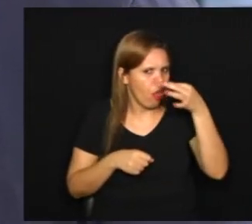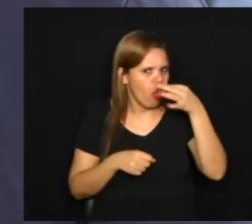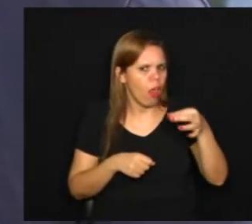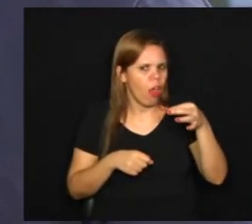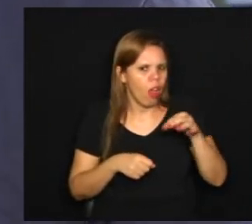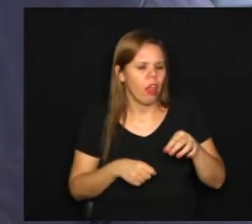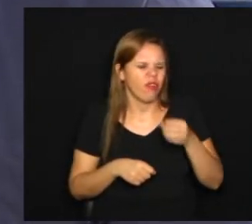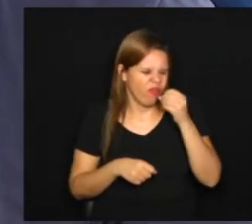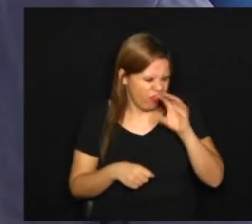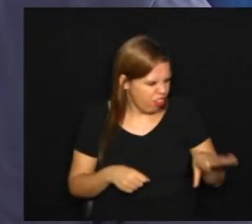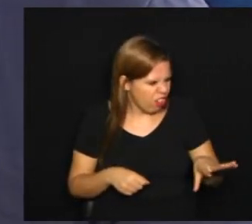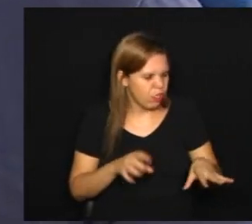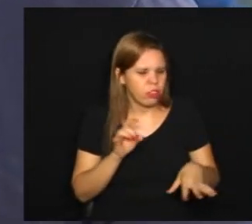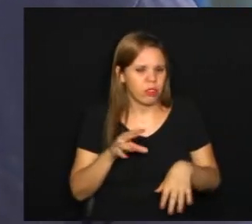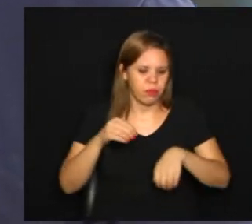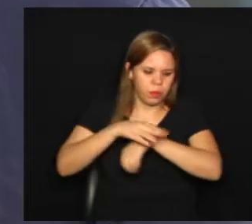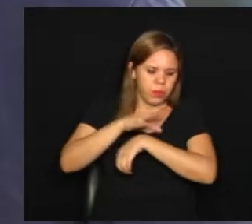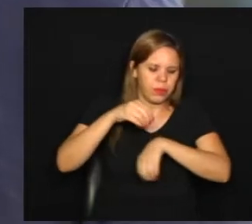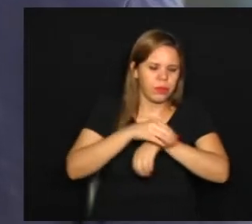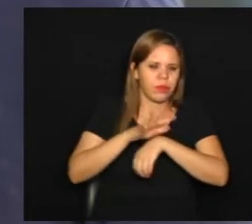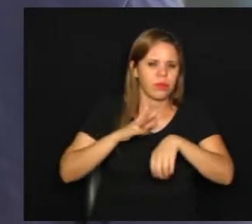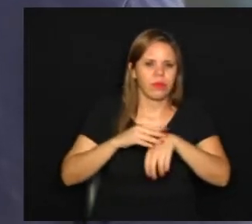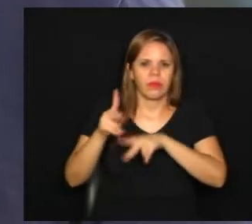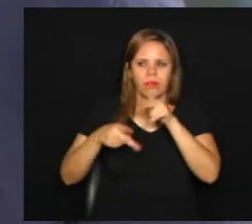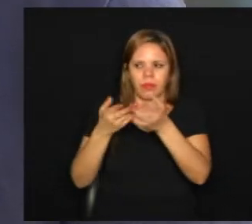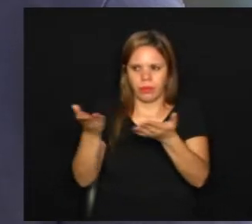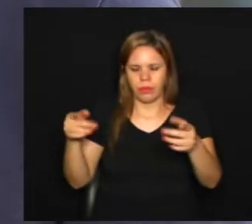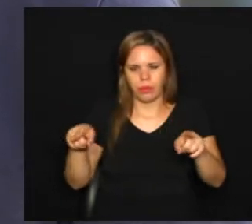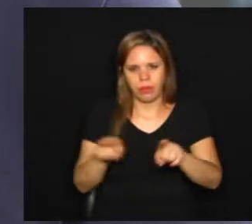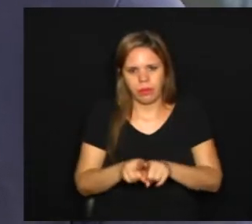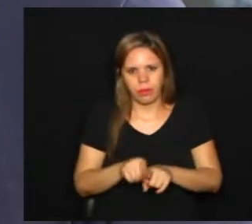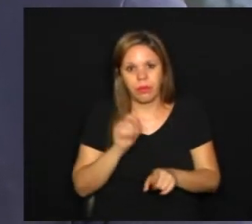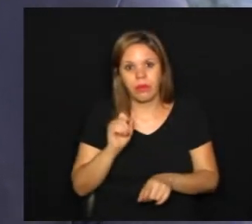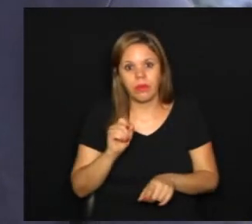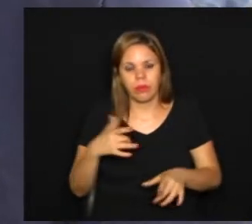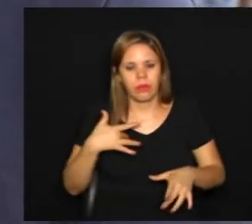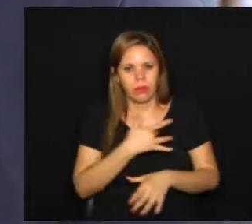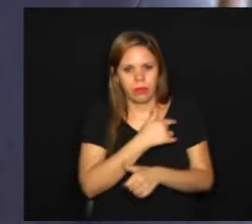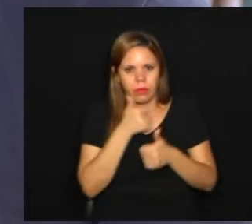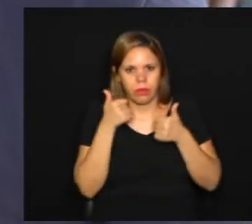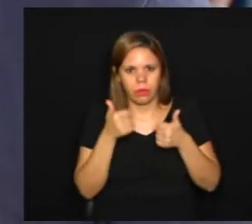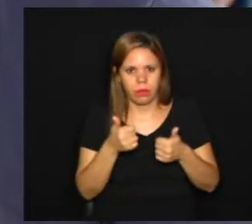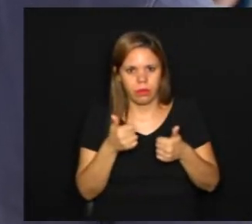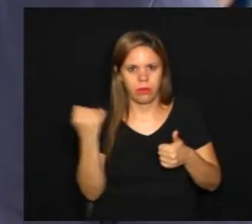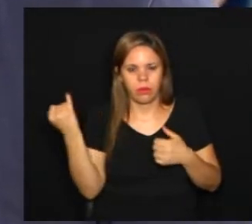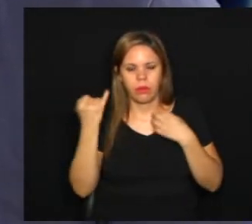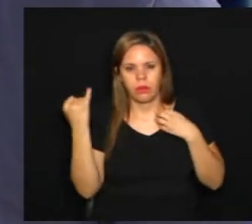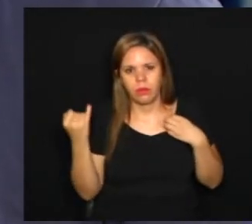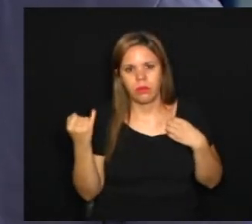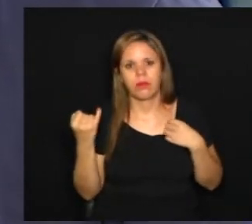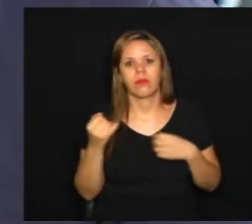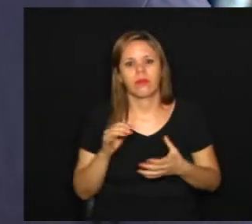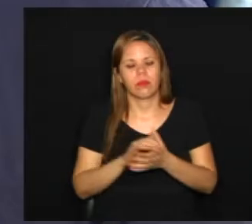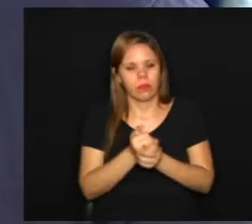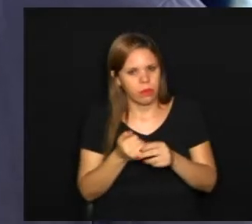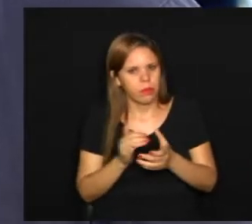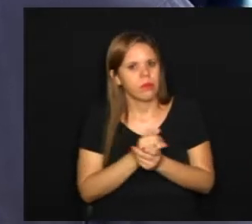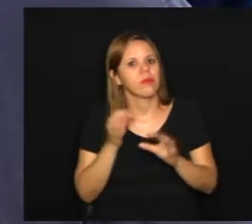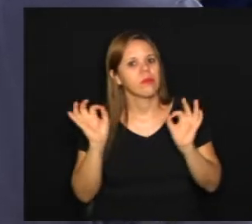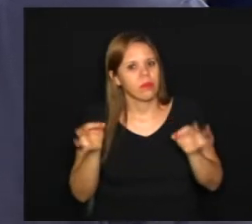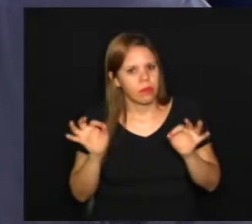pessoa transmita a doença para outras pessoas. Para quem está sadio, o importante é a lavagem adequada de mãos